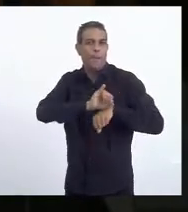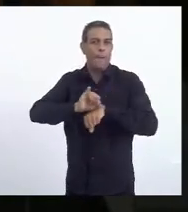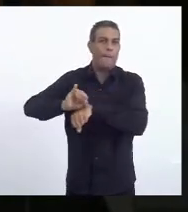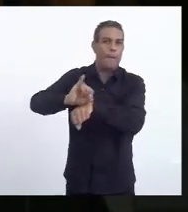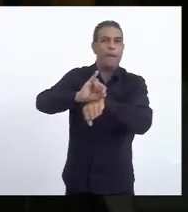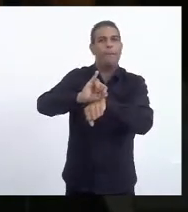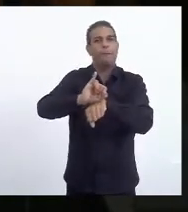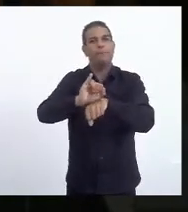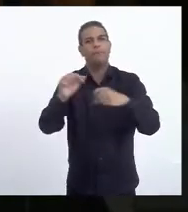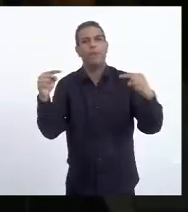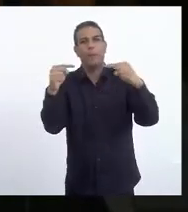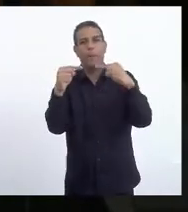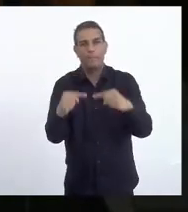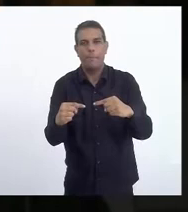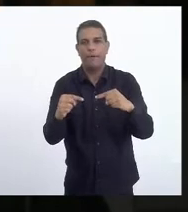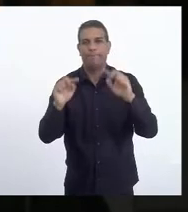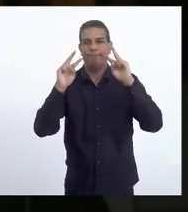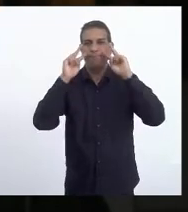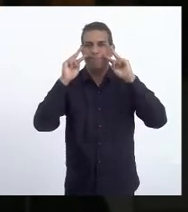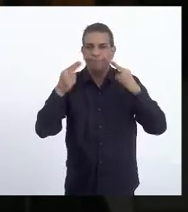e da região metropolitana